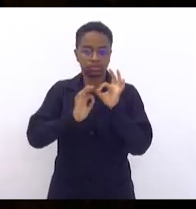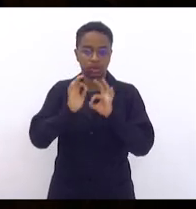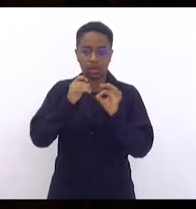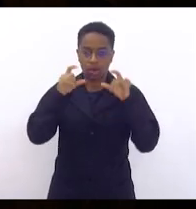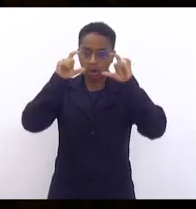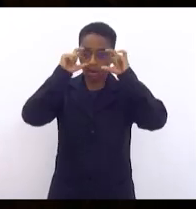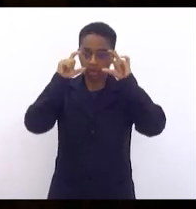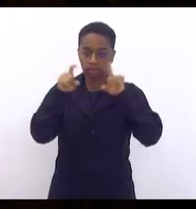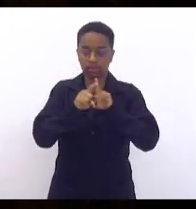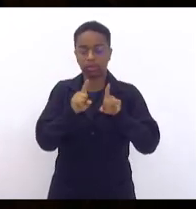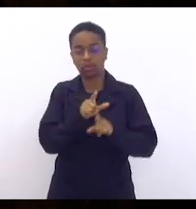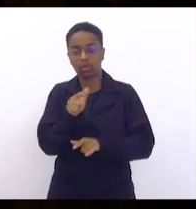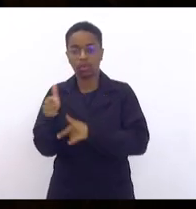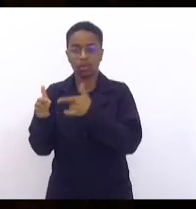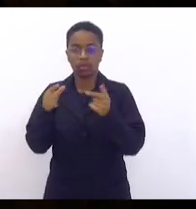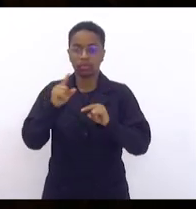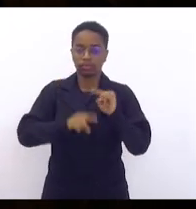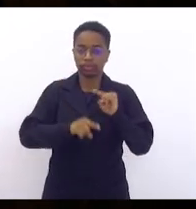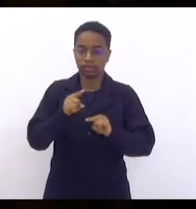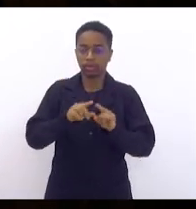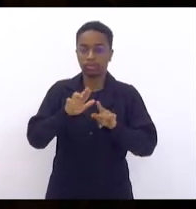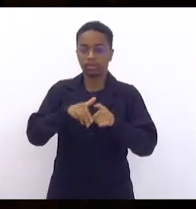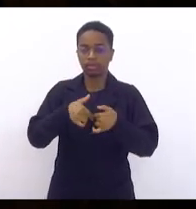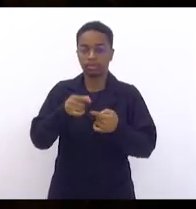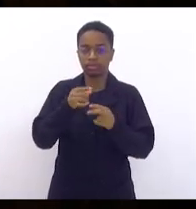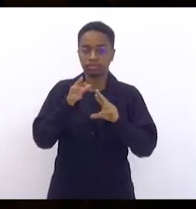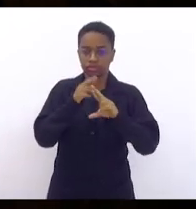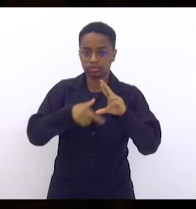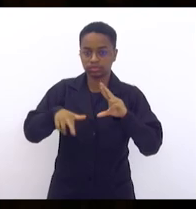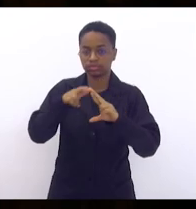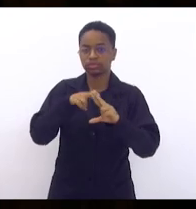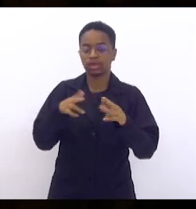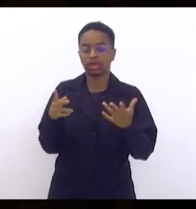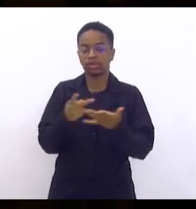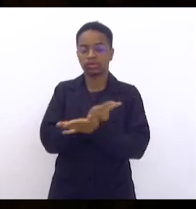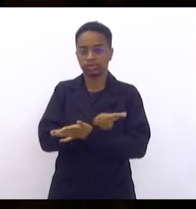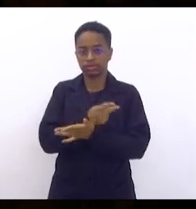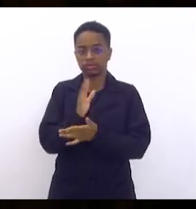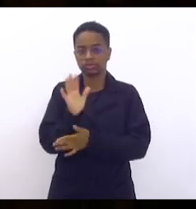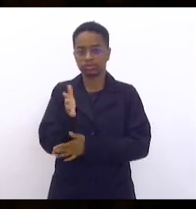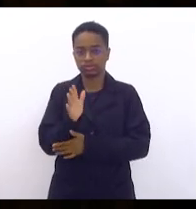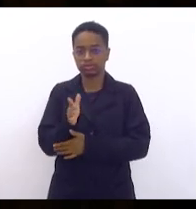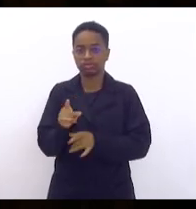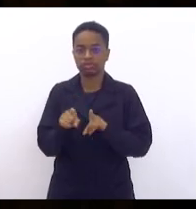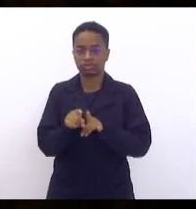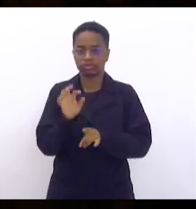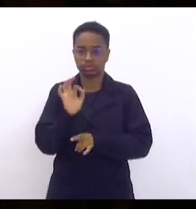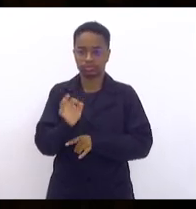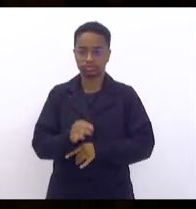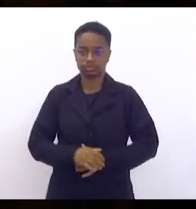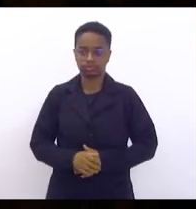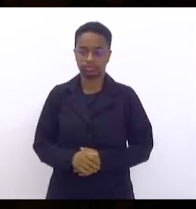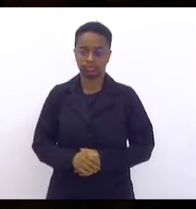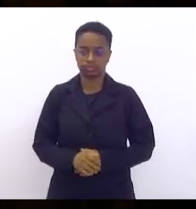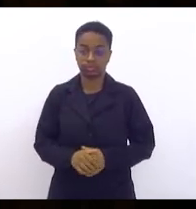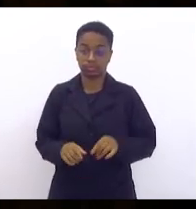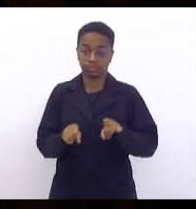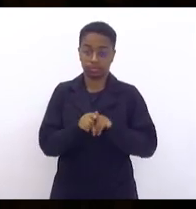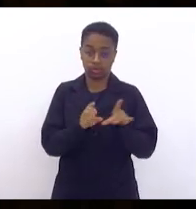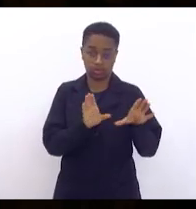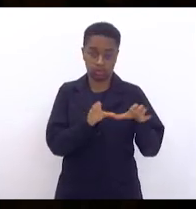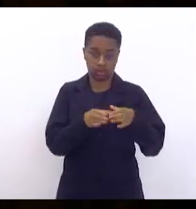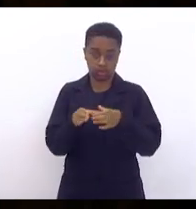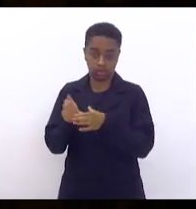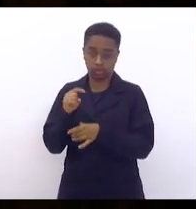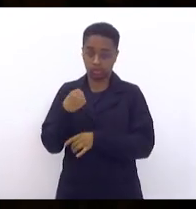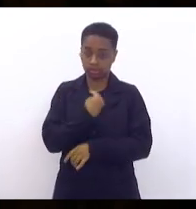outros produtos derivados dessa cadeia circular que que já estão acontecendo já são uma realidade né e nas Comunidades a gente está